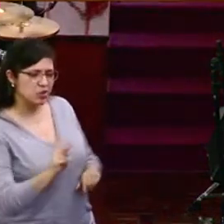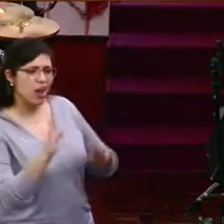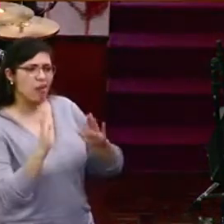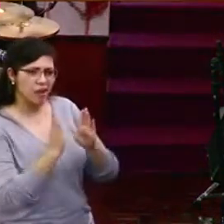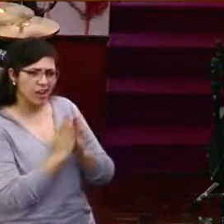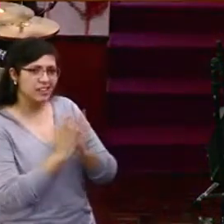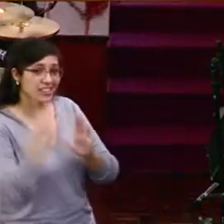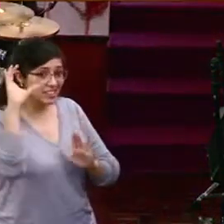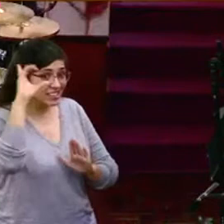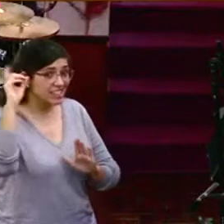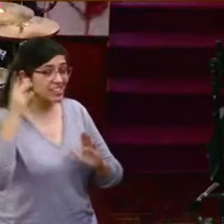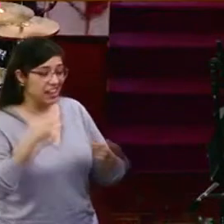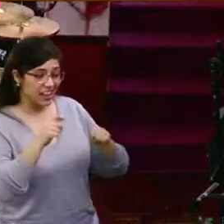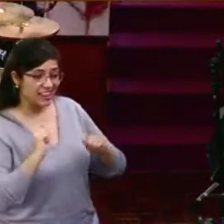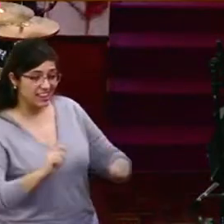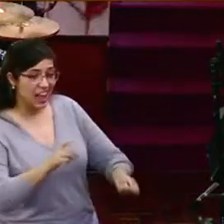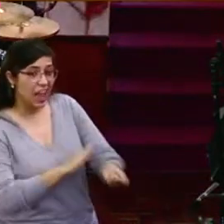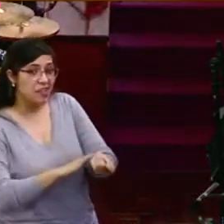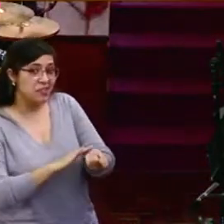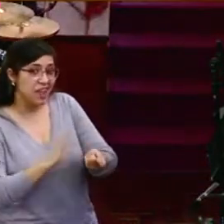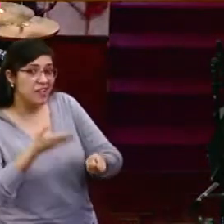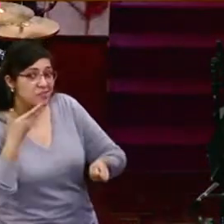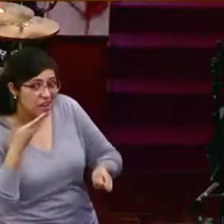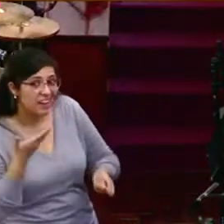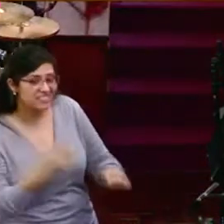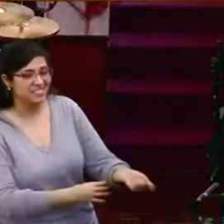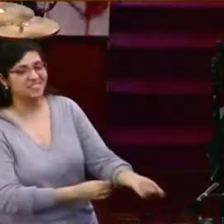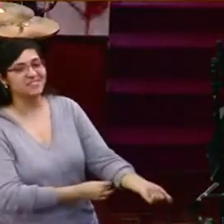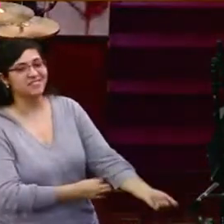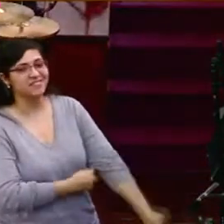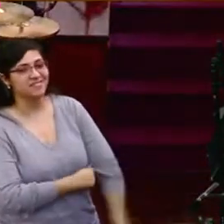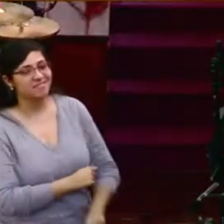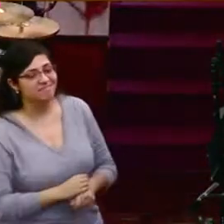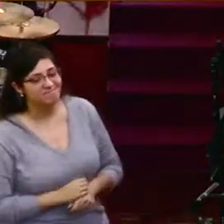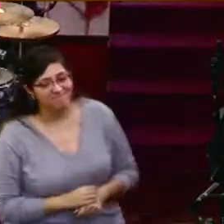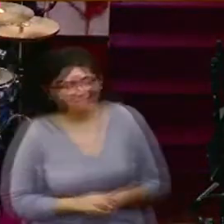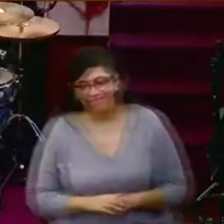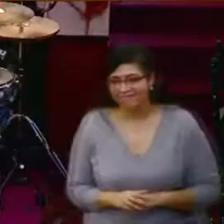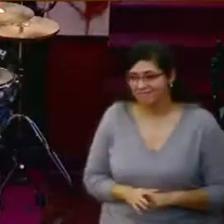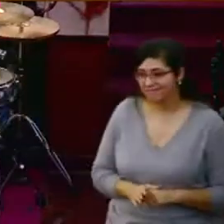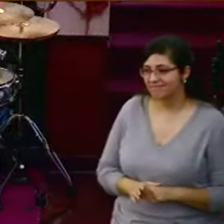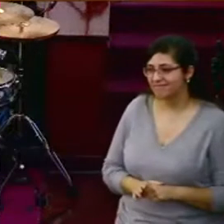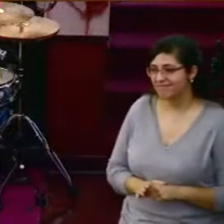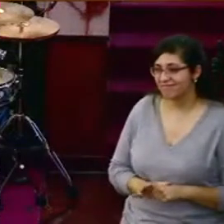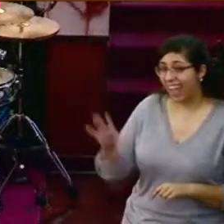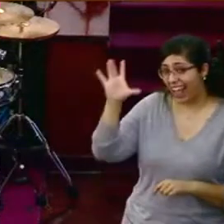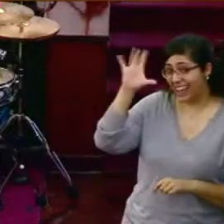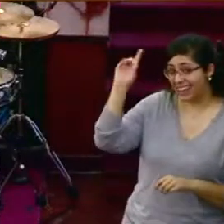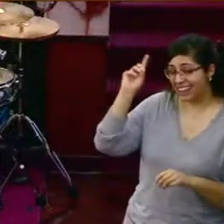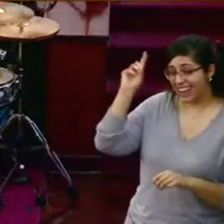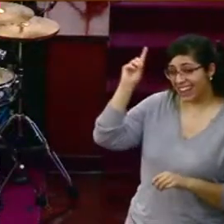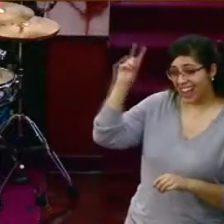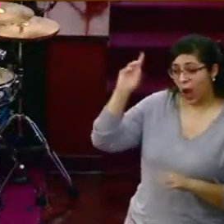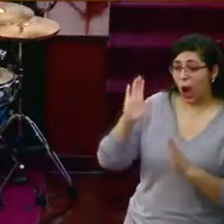tenham mais veias fáceis e aí eu disse com jeito para ela melhor horário a deus para que deus te dê força